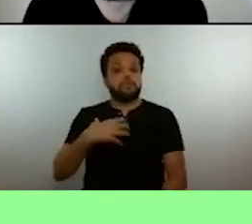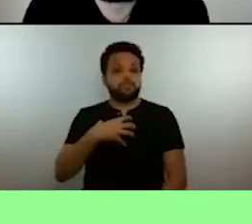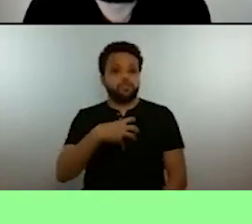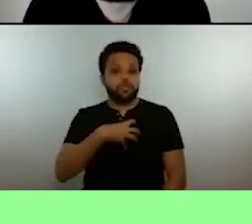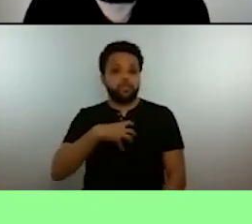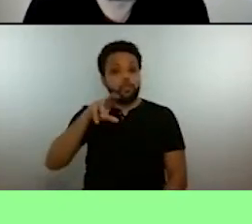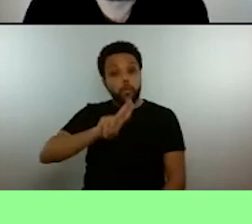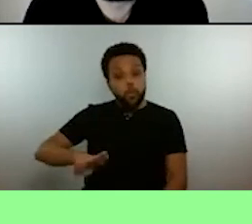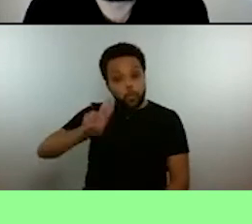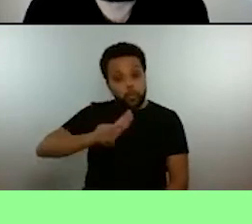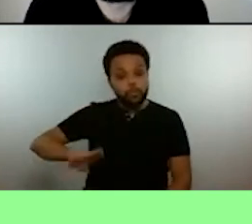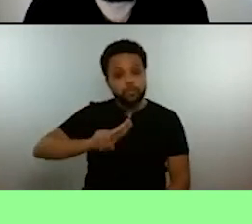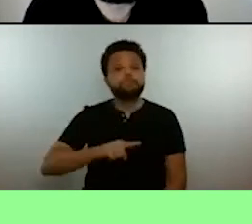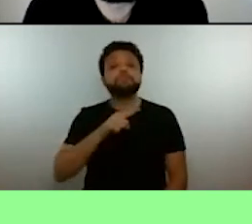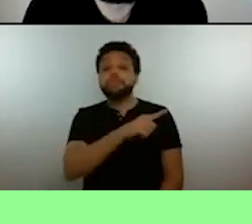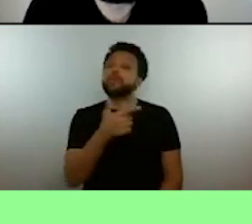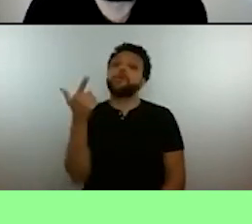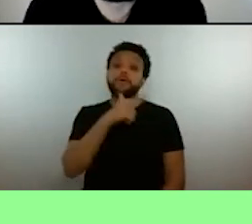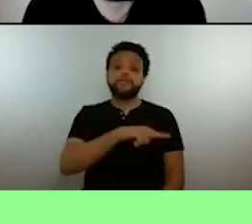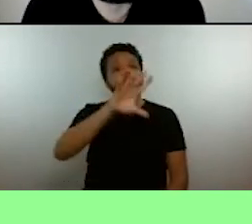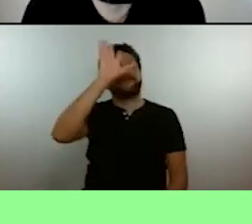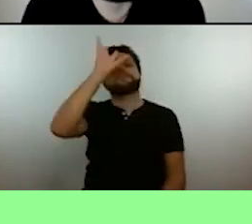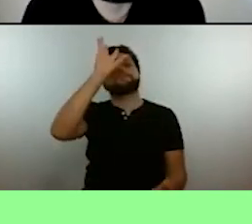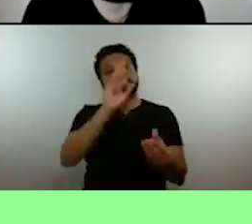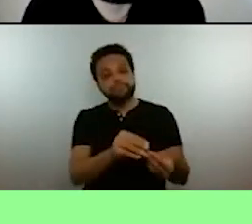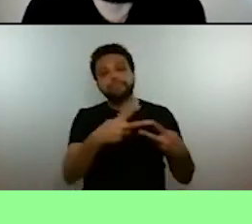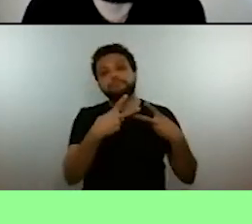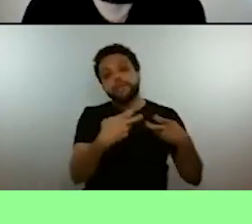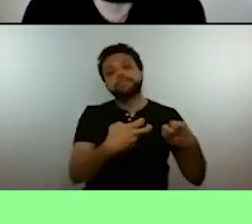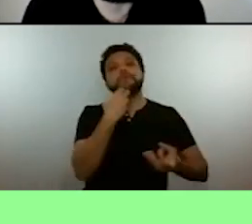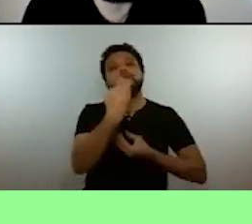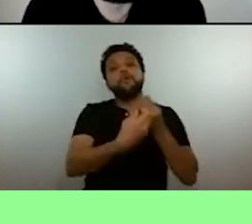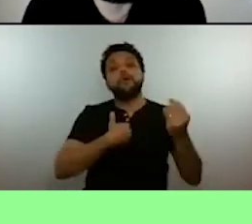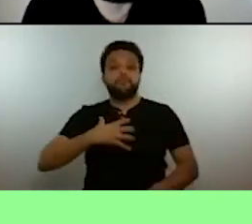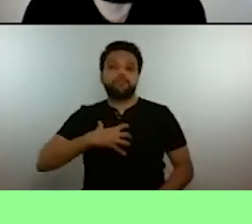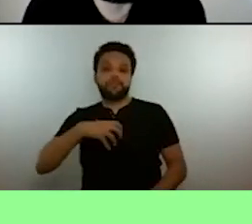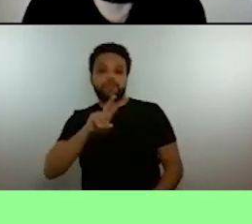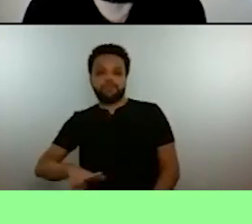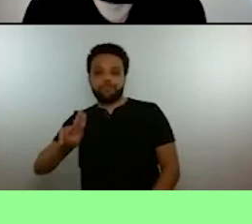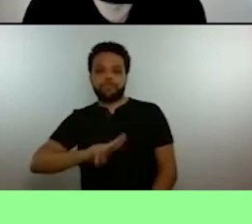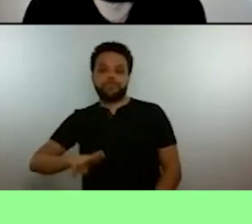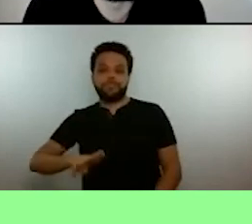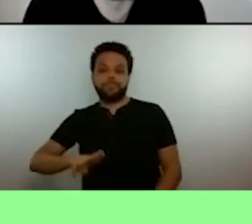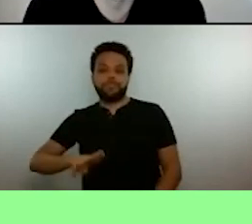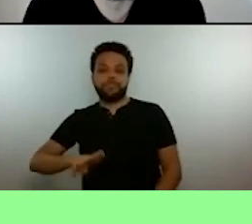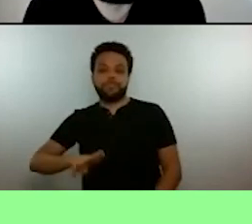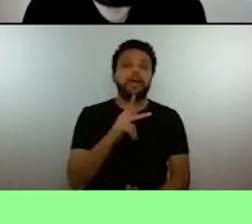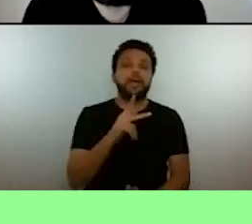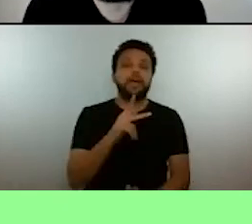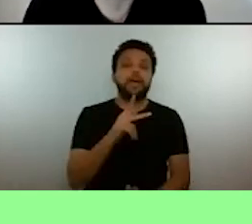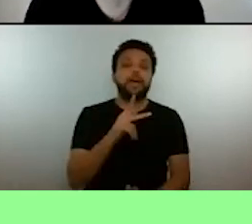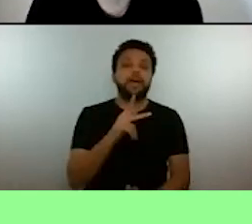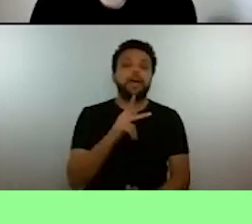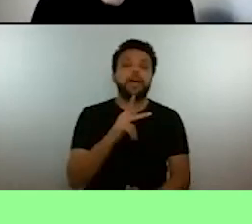interface. E eles conseguiram entender como que eles poderiam resolver esse problema através de um plugin que me desse